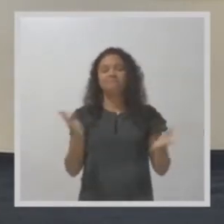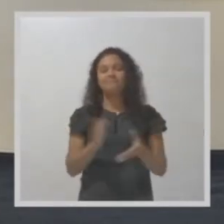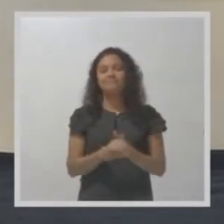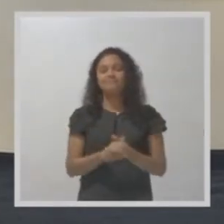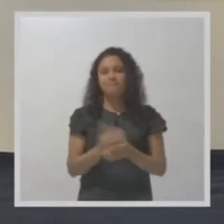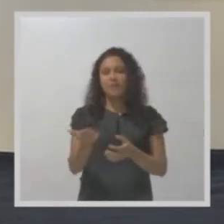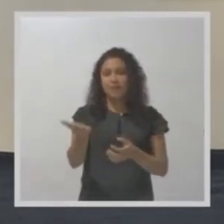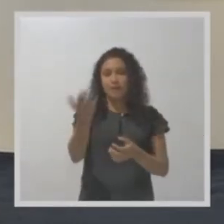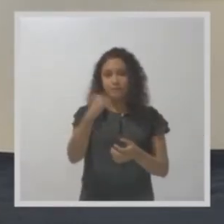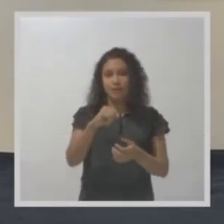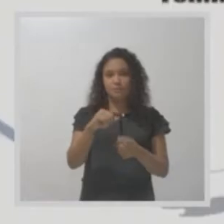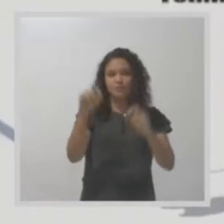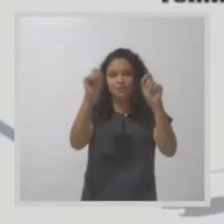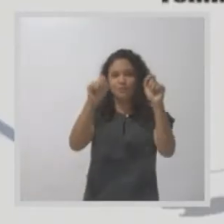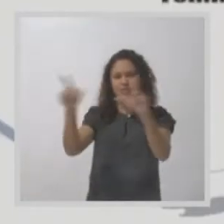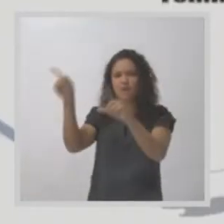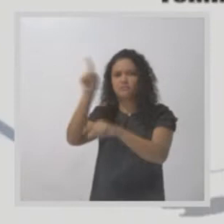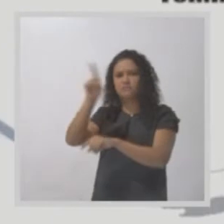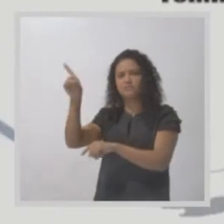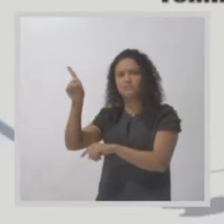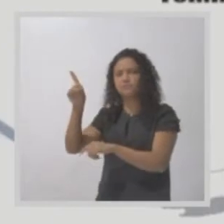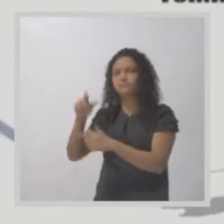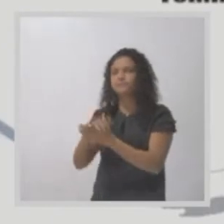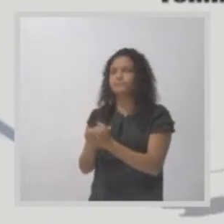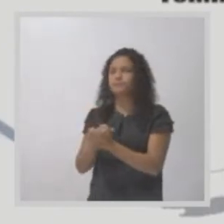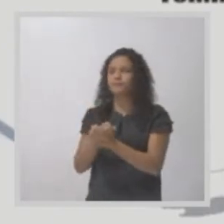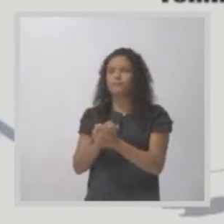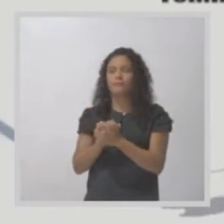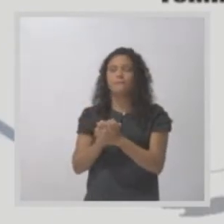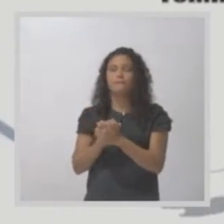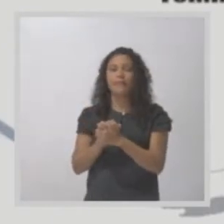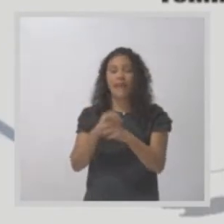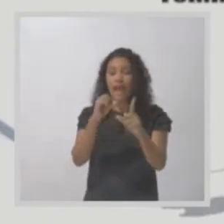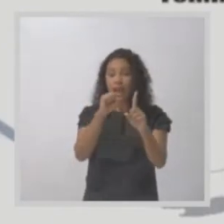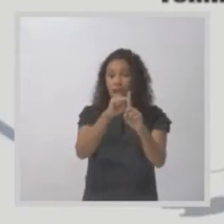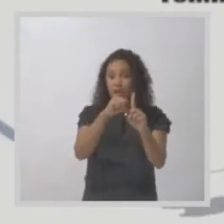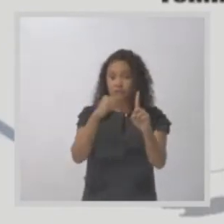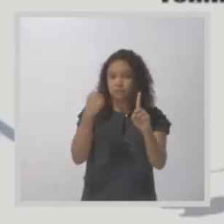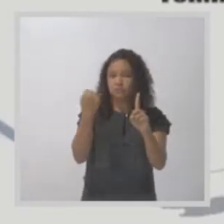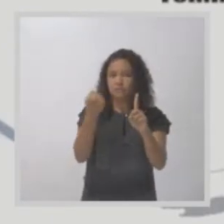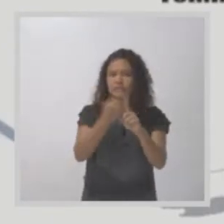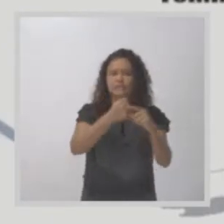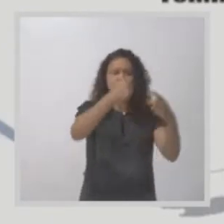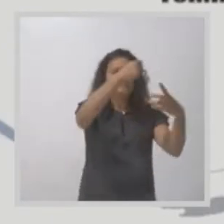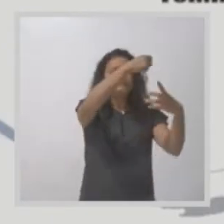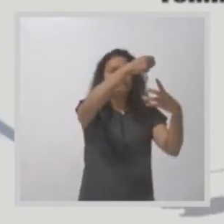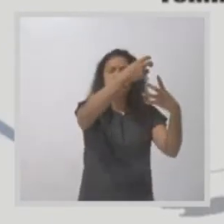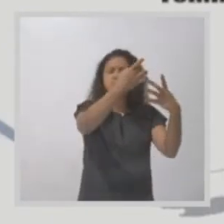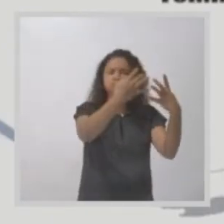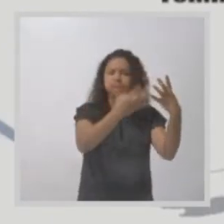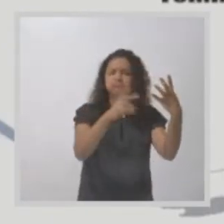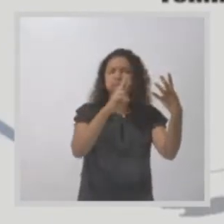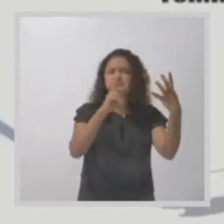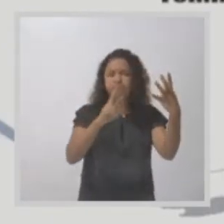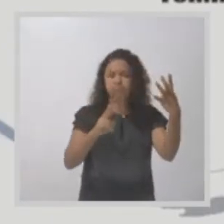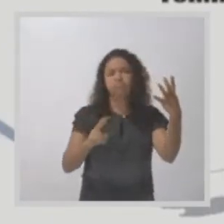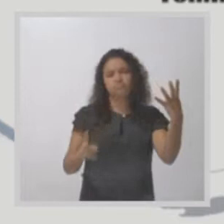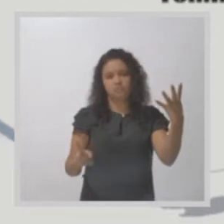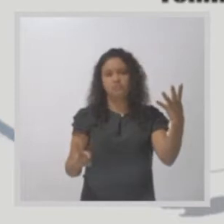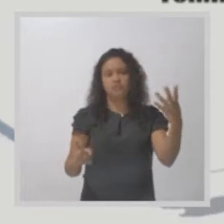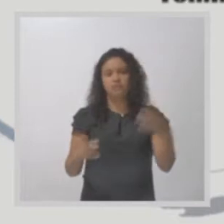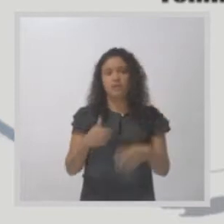Vamos lá ao slide novamente. Como a sociedade é marcada por diferenças sociais, culturais, regionais, a língua